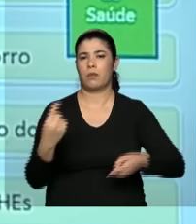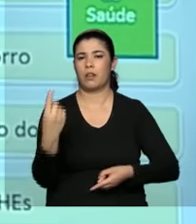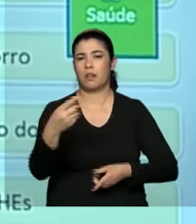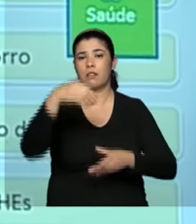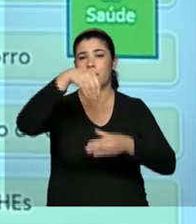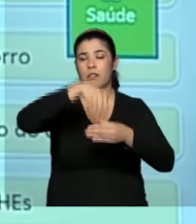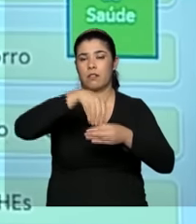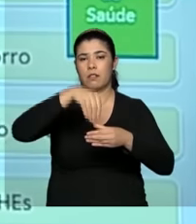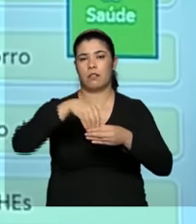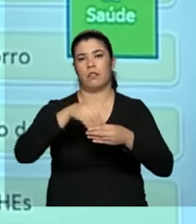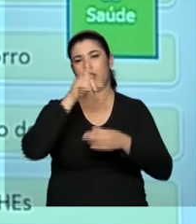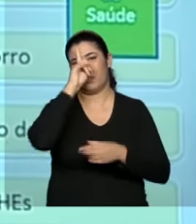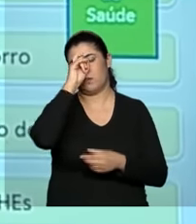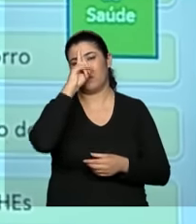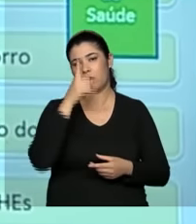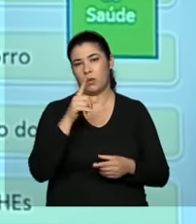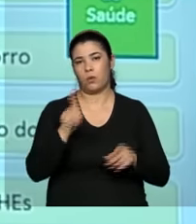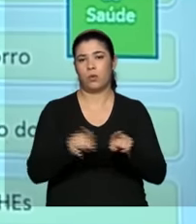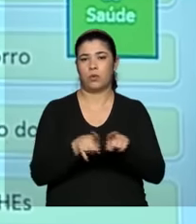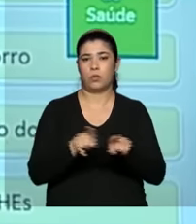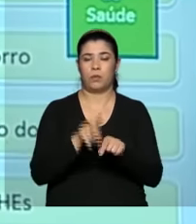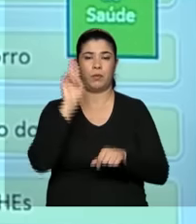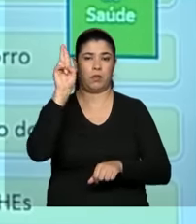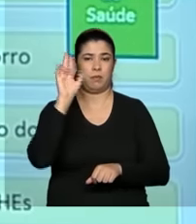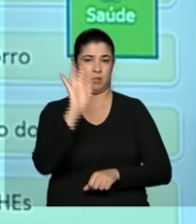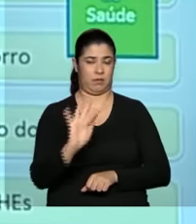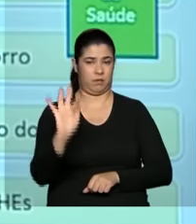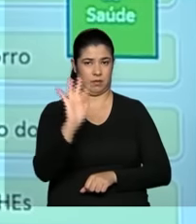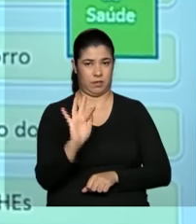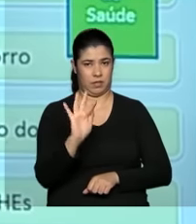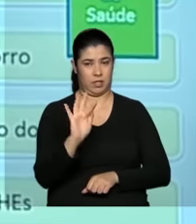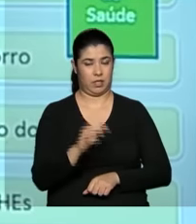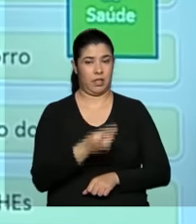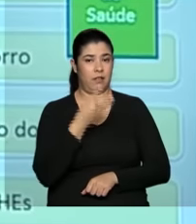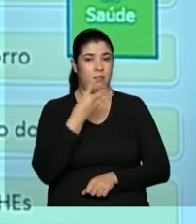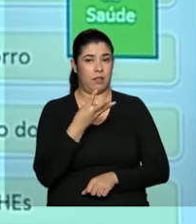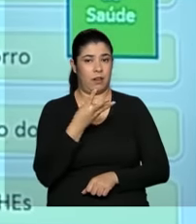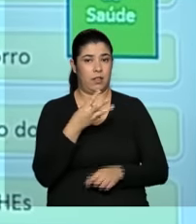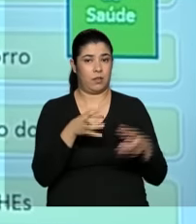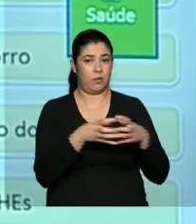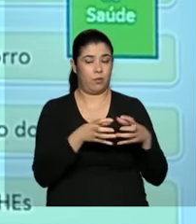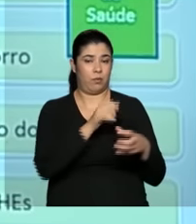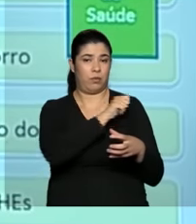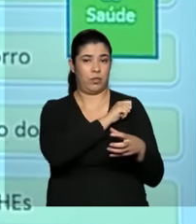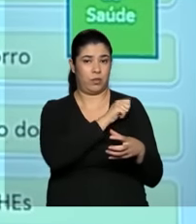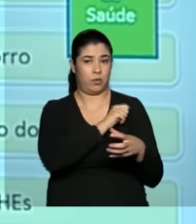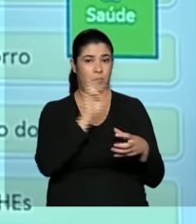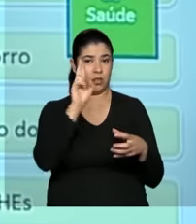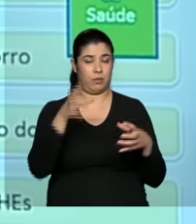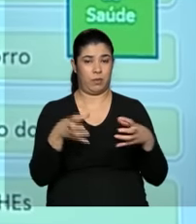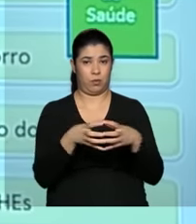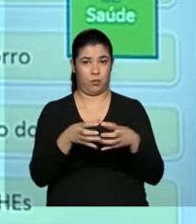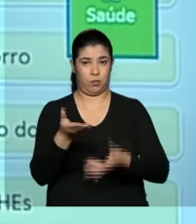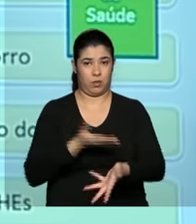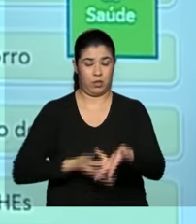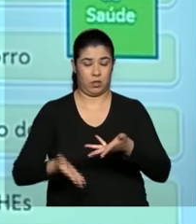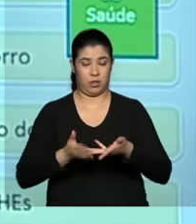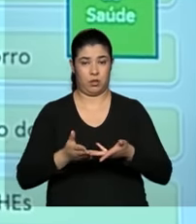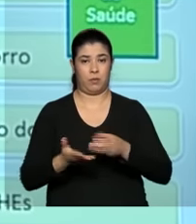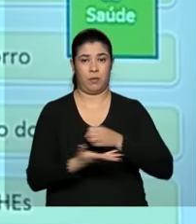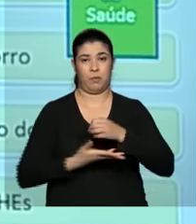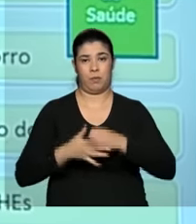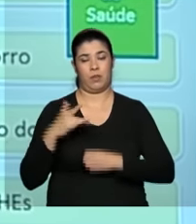está a faculdade. Tem que haver 3 alunos por equipe de atenção básica, sim, mas na região em que